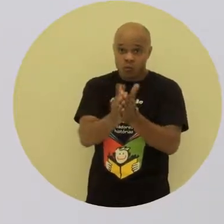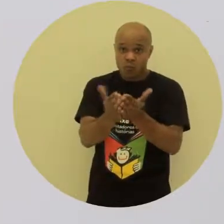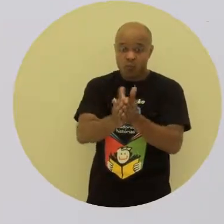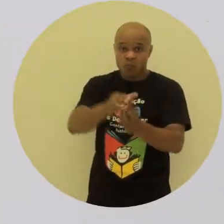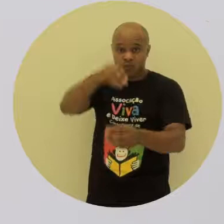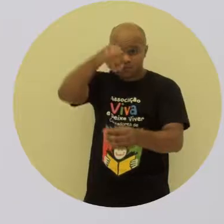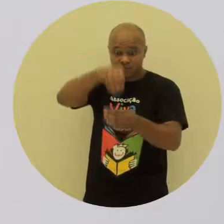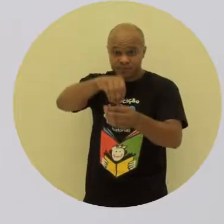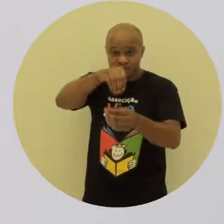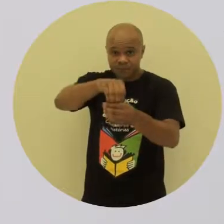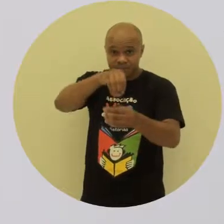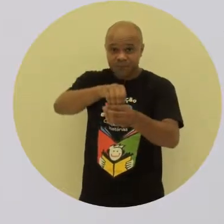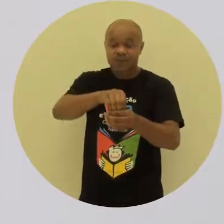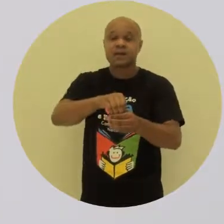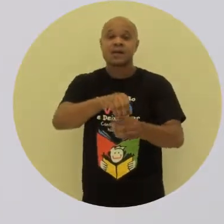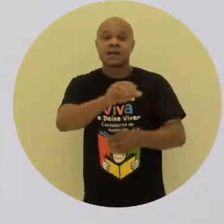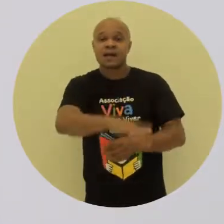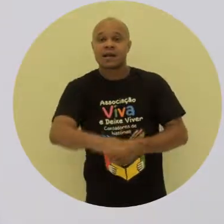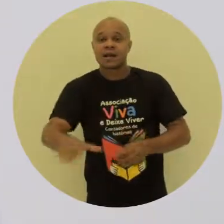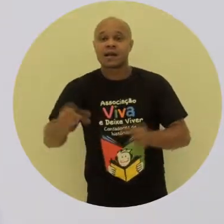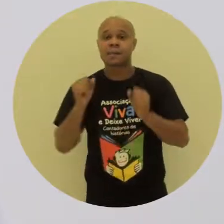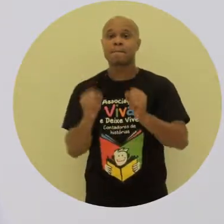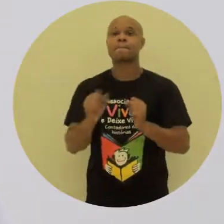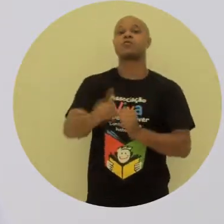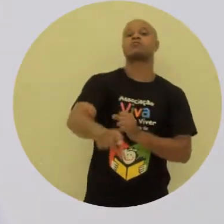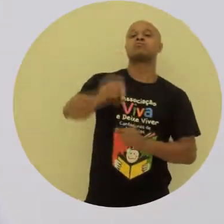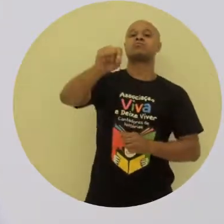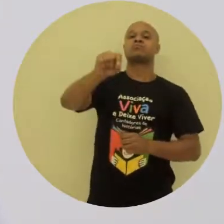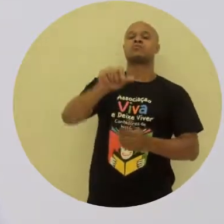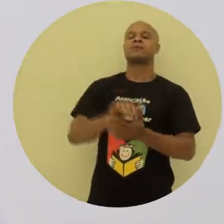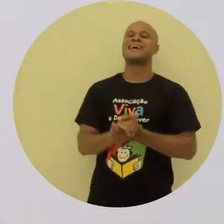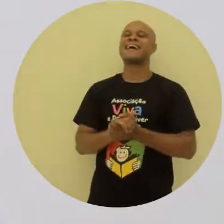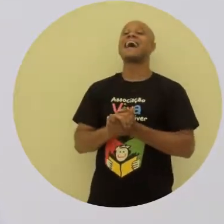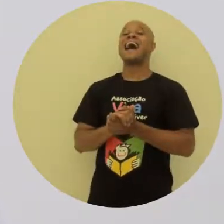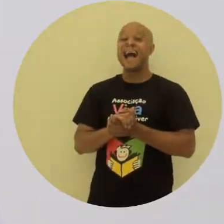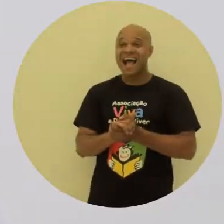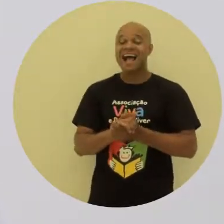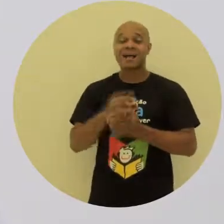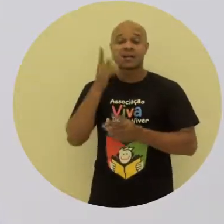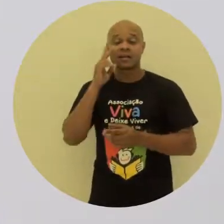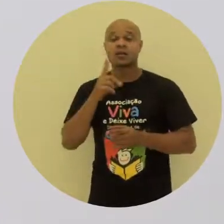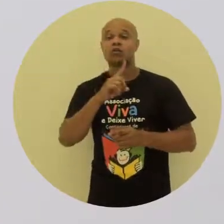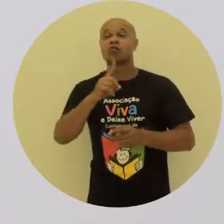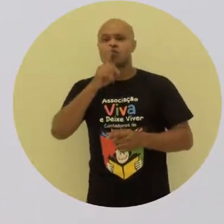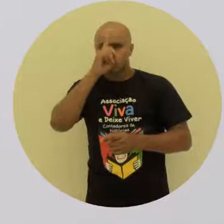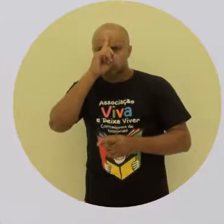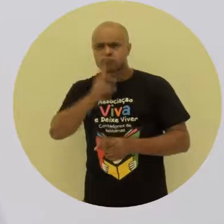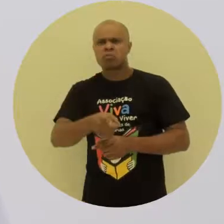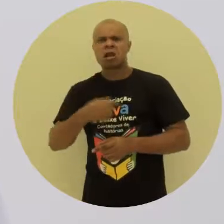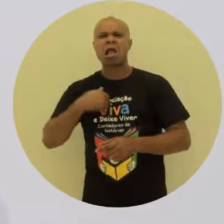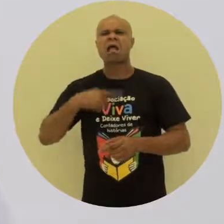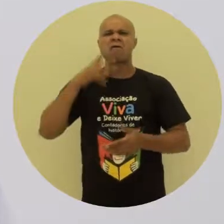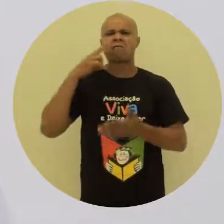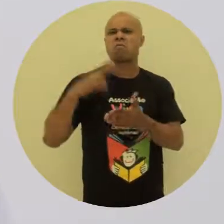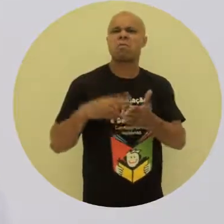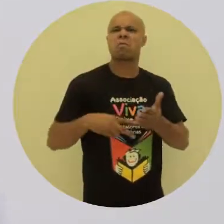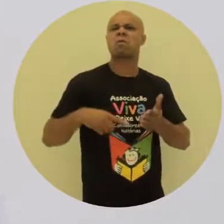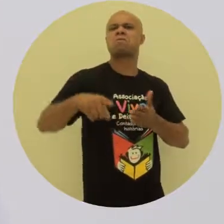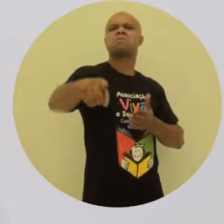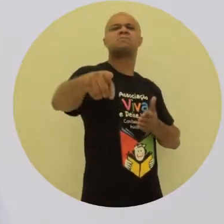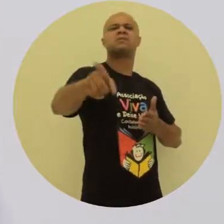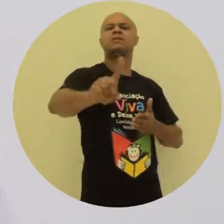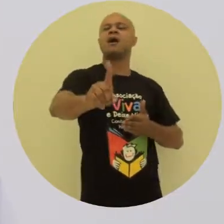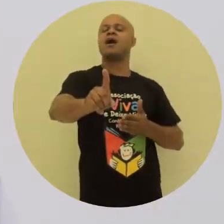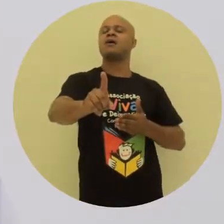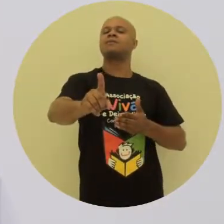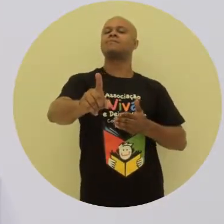para a criança escolher. Eu não vou, de fato, dizer para a criança, eu vim aqui para ler essa história, né?